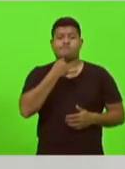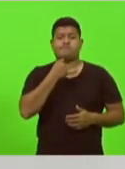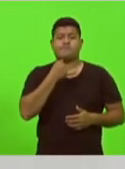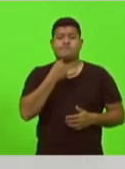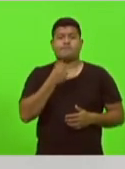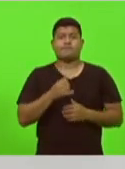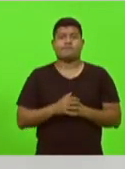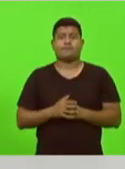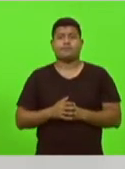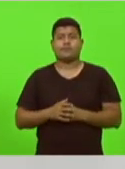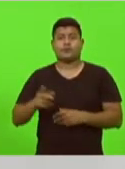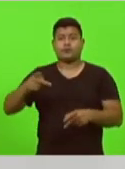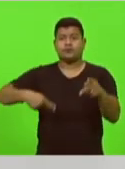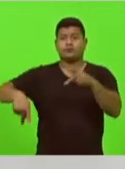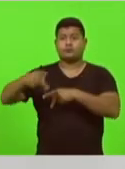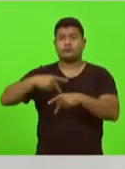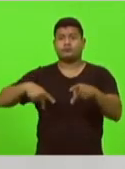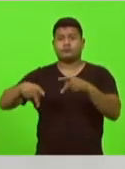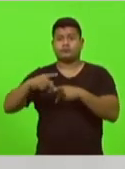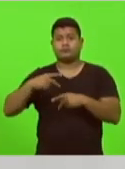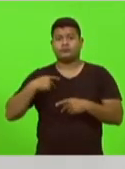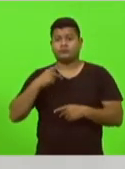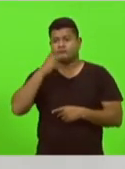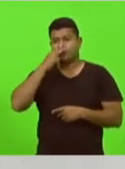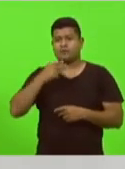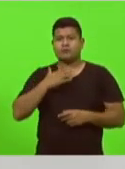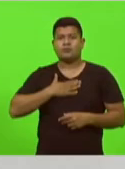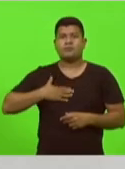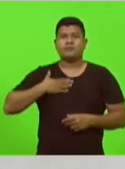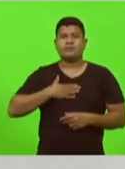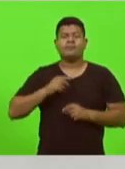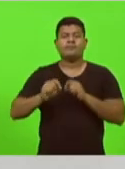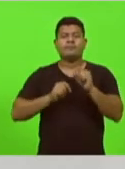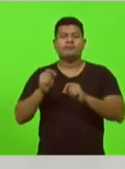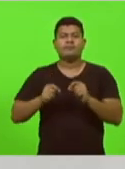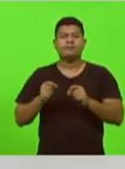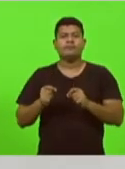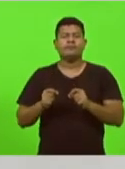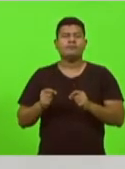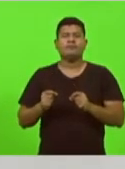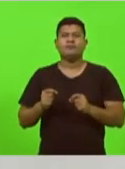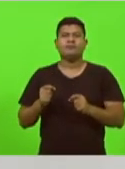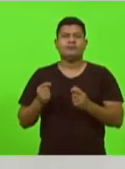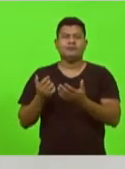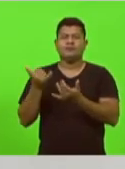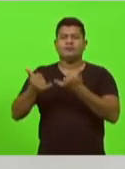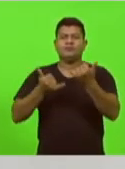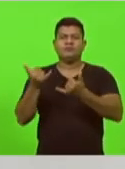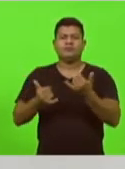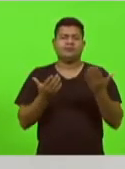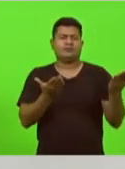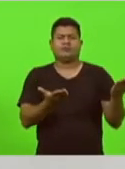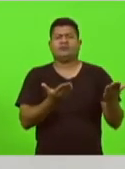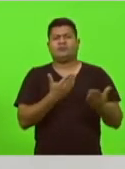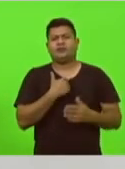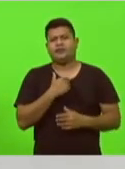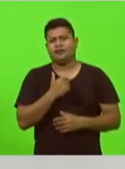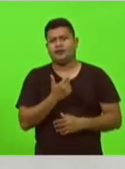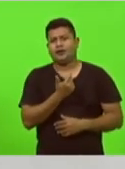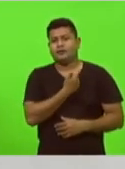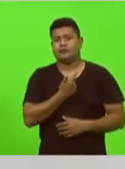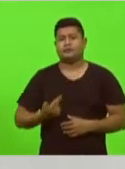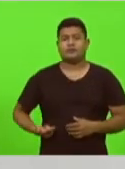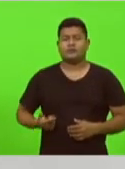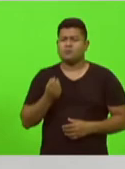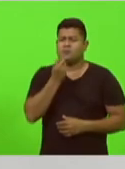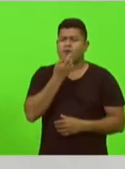o povo gosta de pão e circo, a maioria, né? Pão e circo. Ah, o governador é bonzinho porque fez a obra